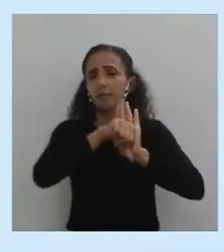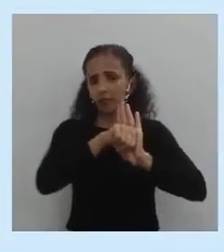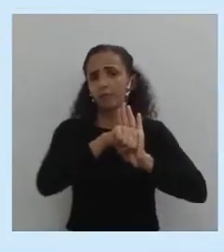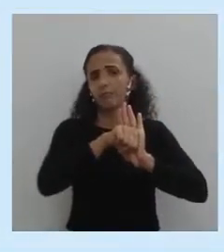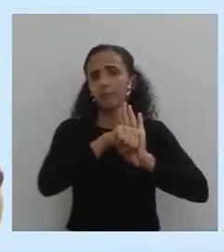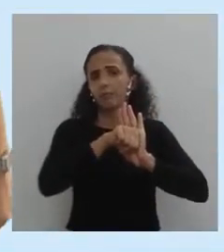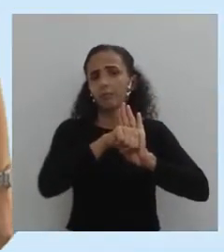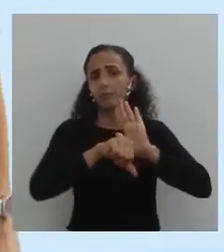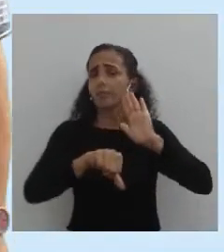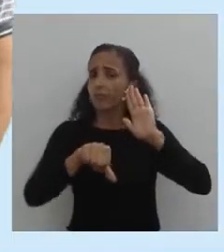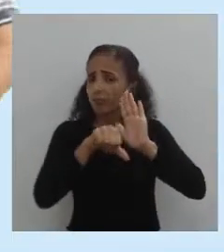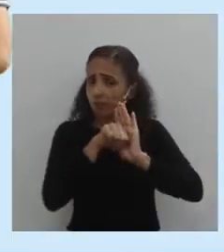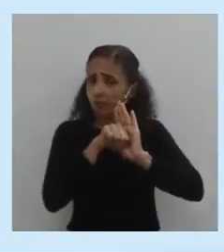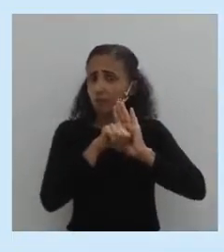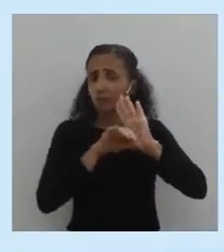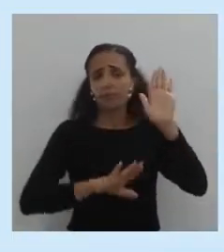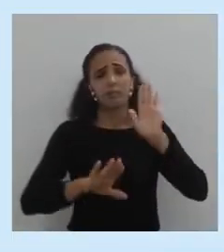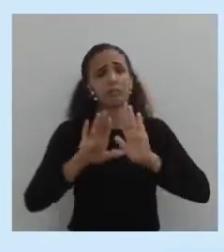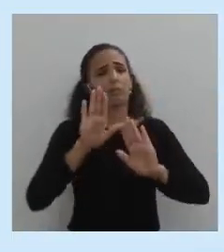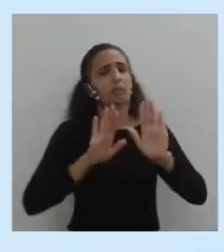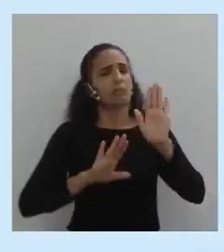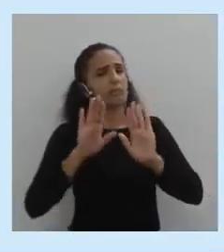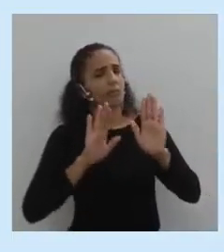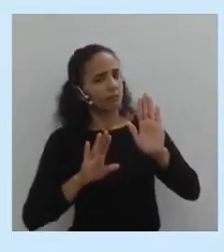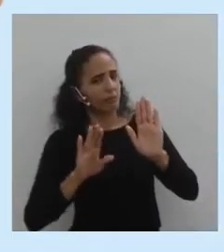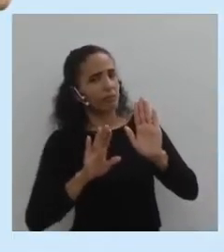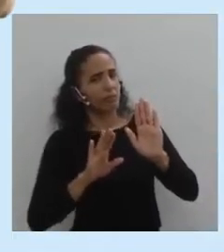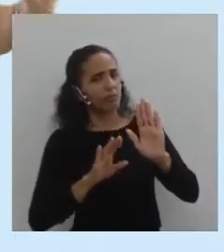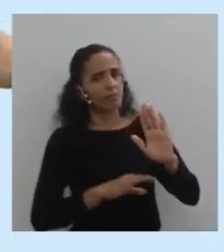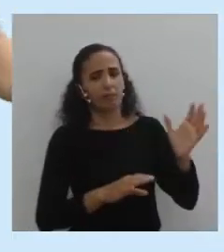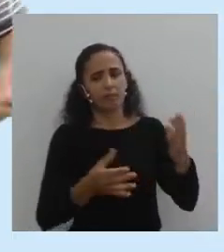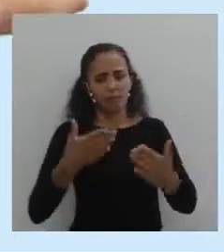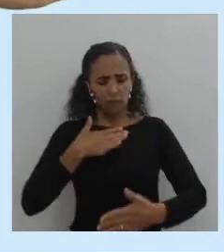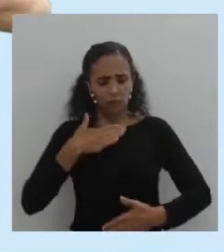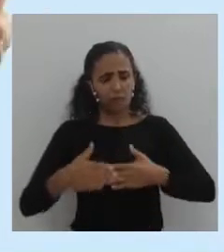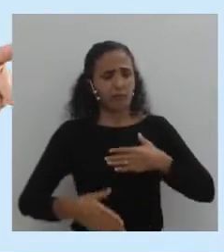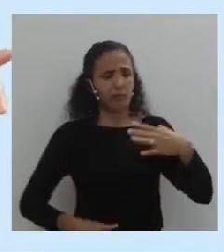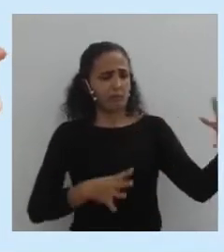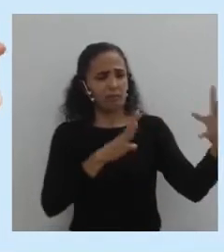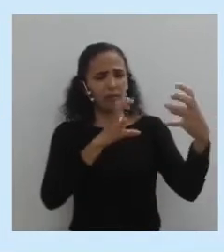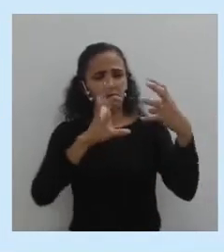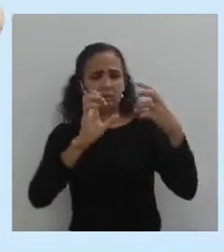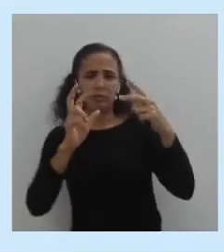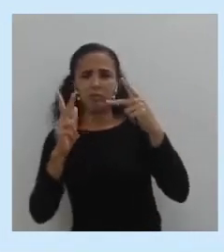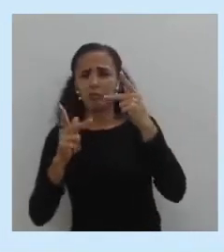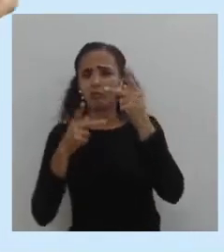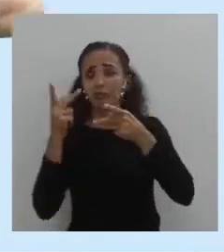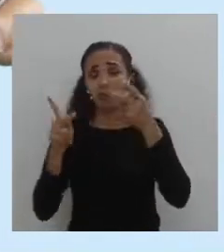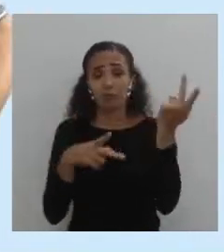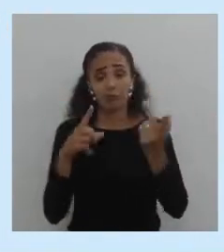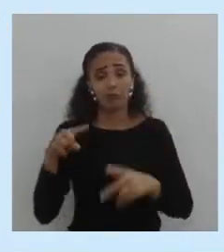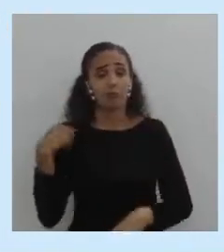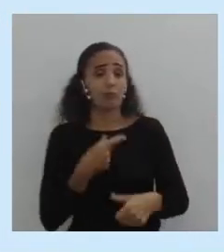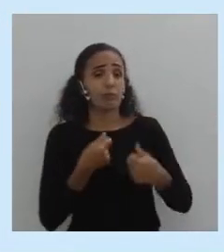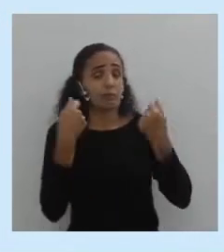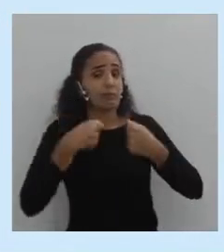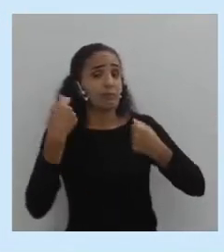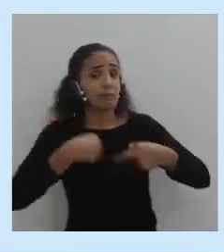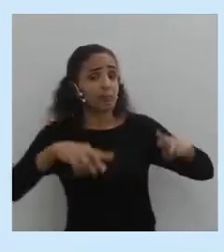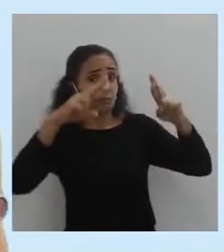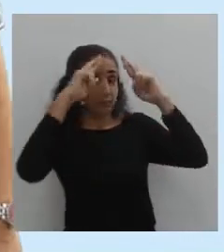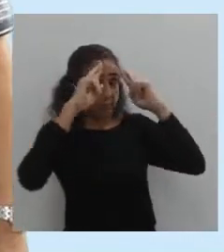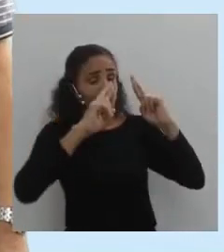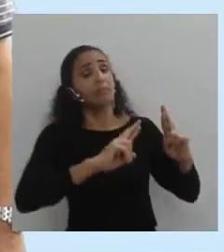Intolerância religiosa. Tanto através verbal como física, de qualquer natureza. Não respeitar é